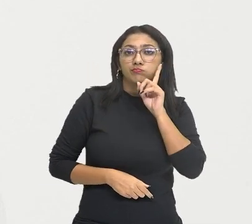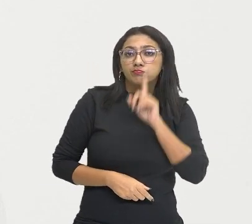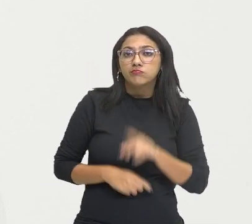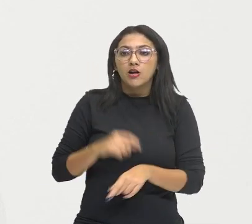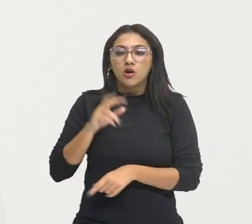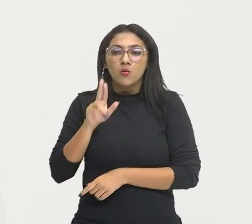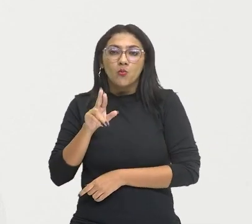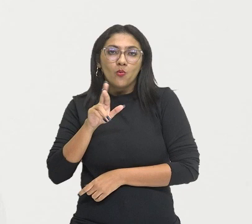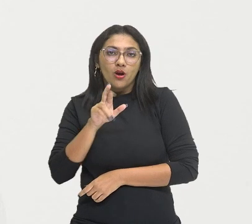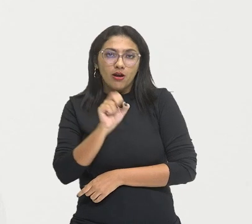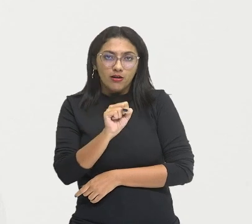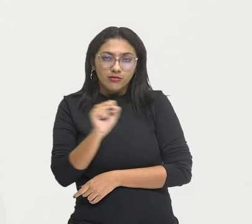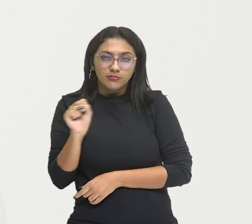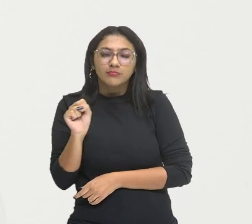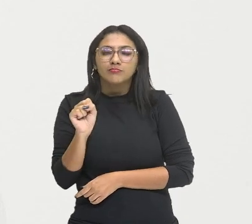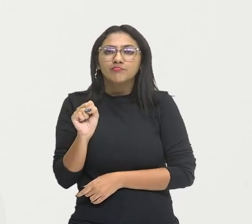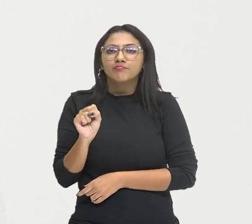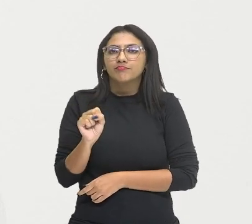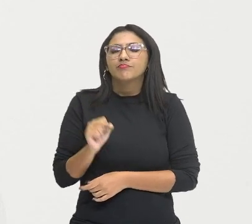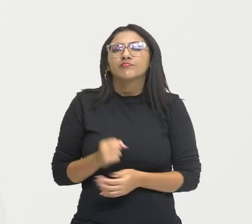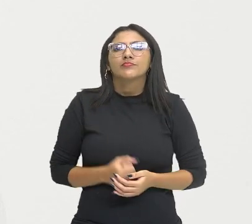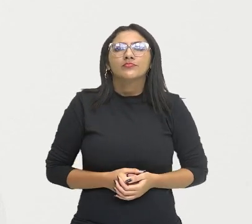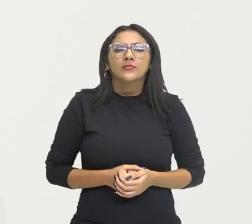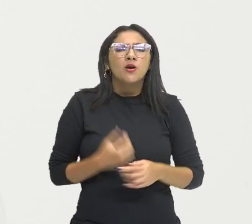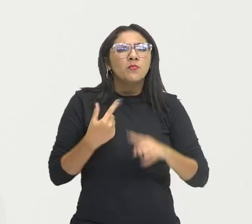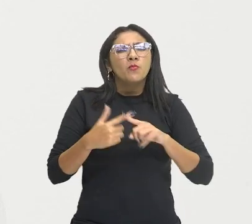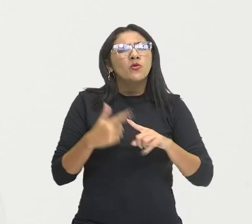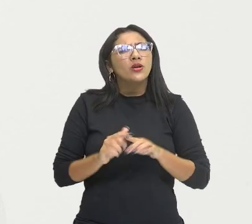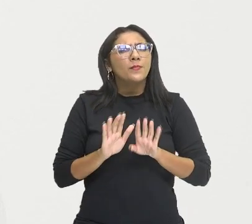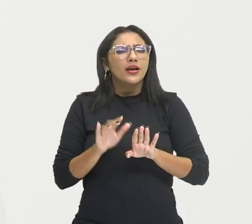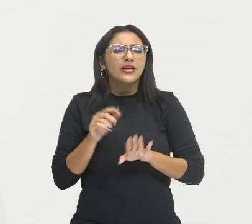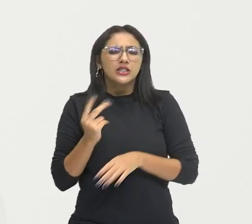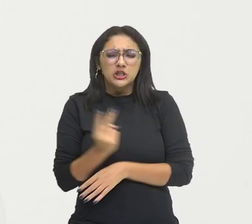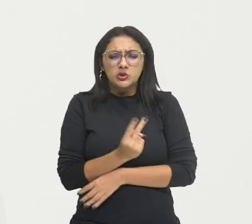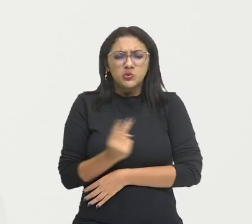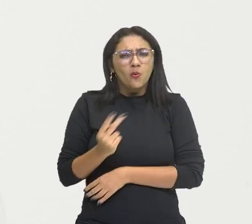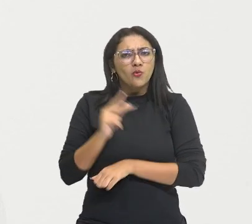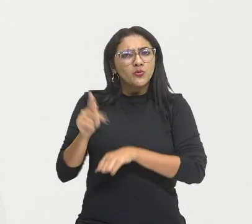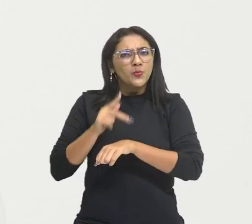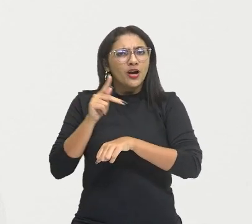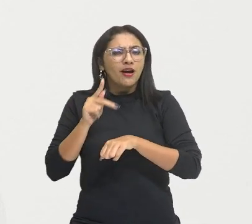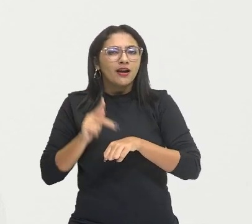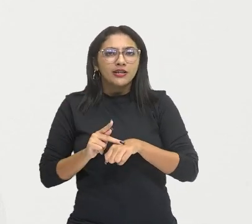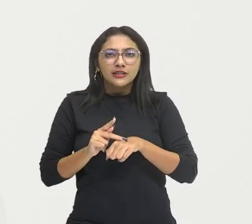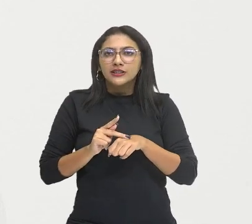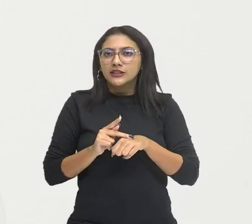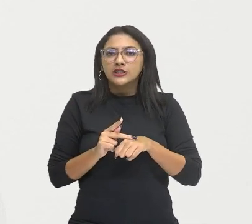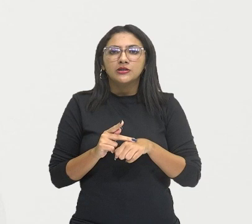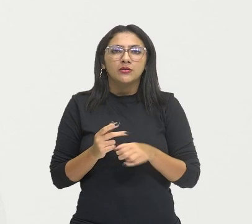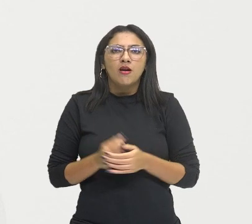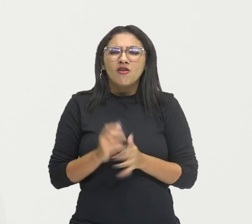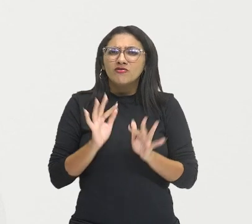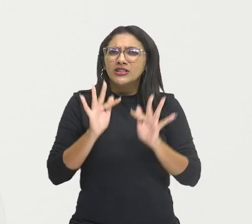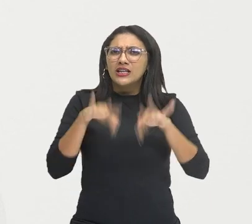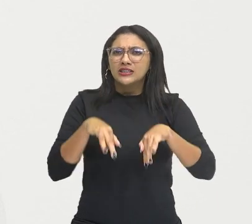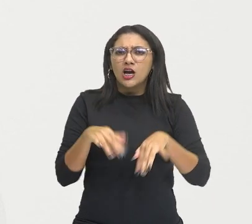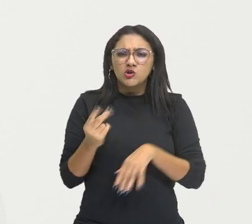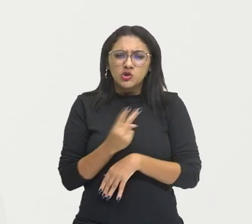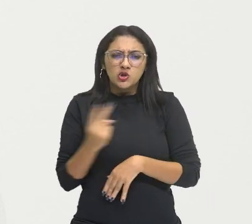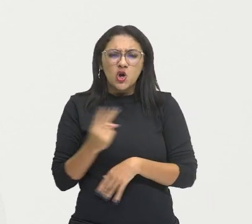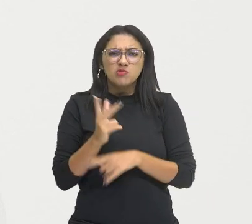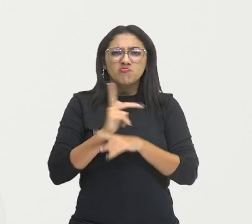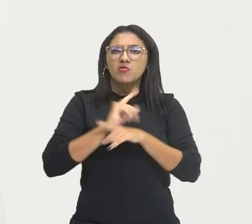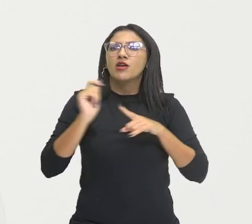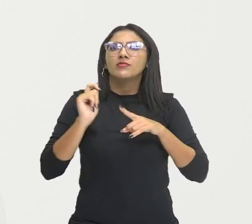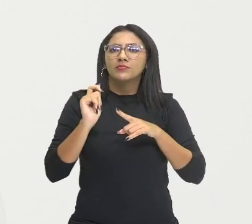União Soviética. Professor, por que esses dois países saíram do pós-Segunda Guerra como os grandes vencedores,